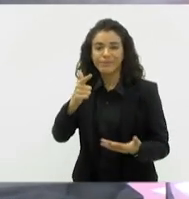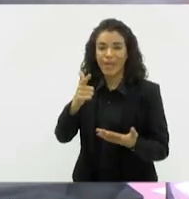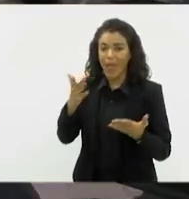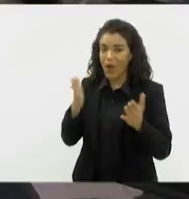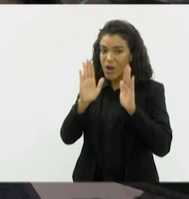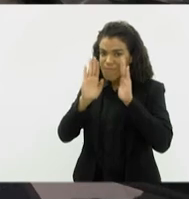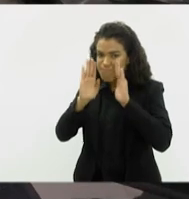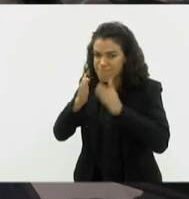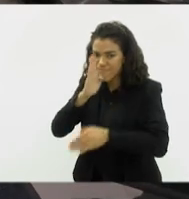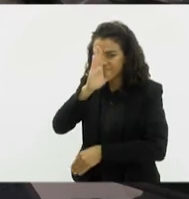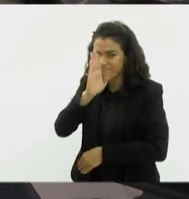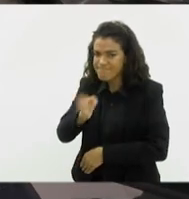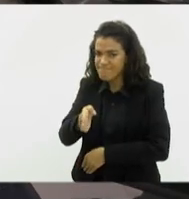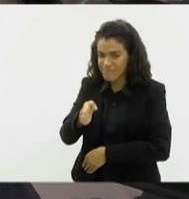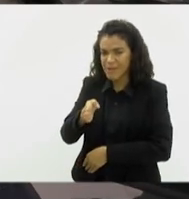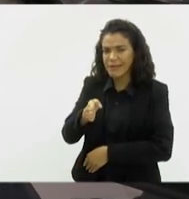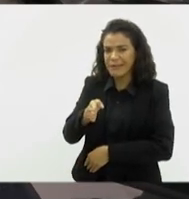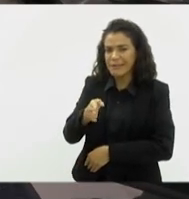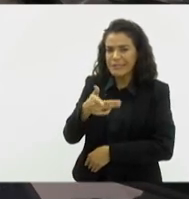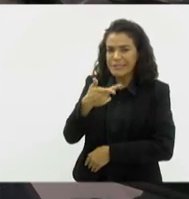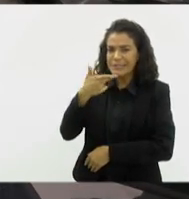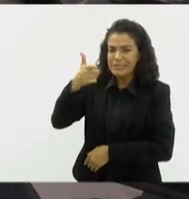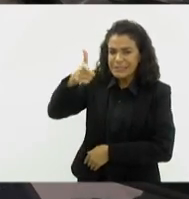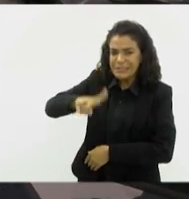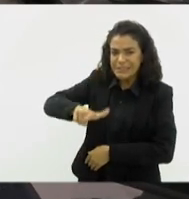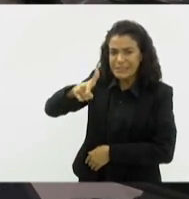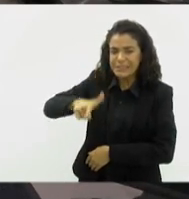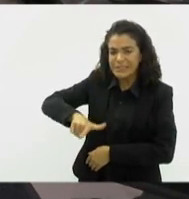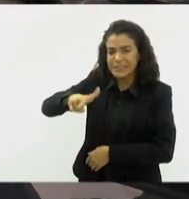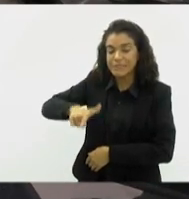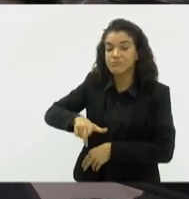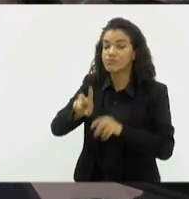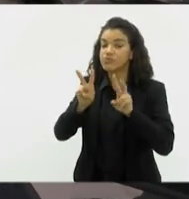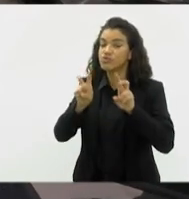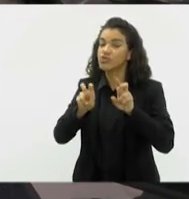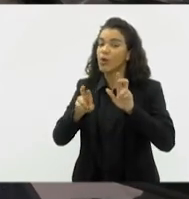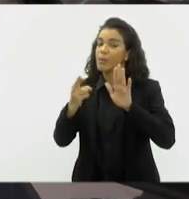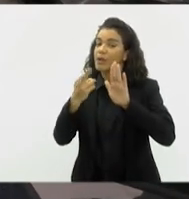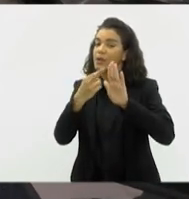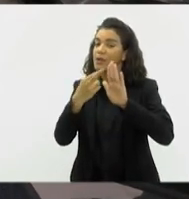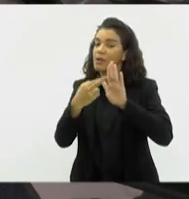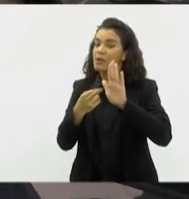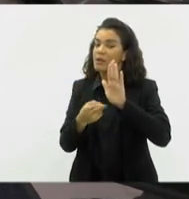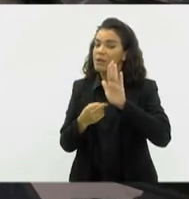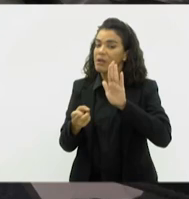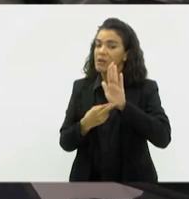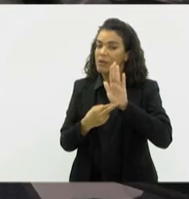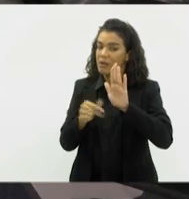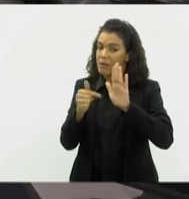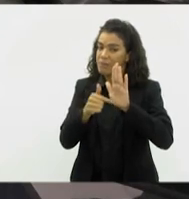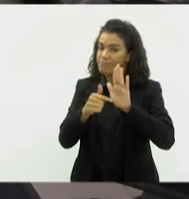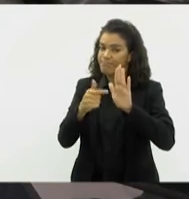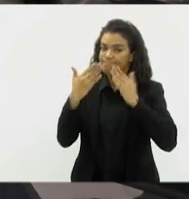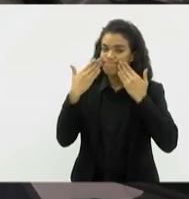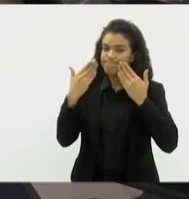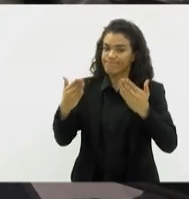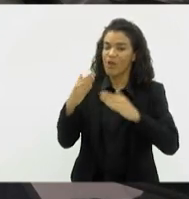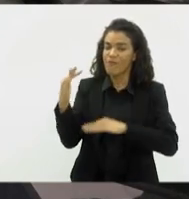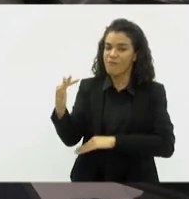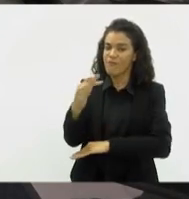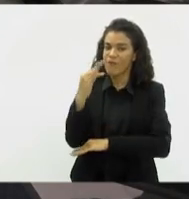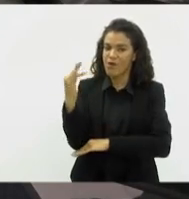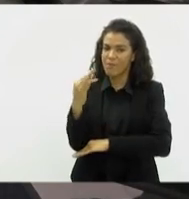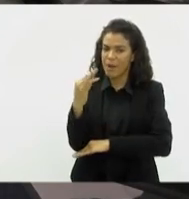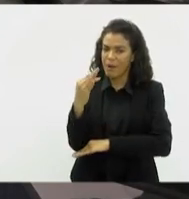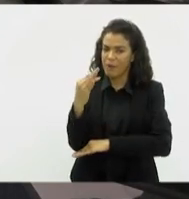sendo enfático e até repetitivo é em relação a um requisito formal, estampado no edital, que